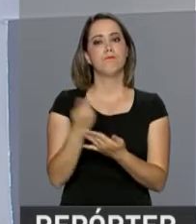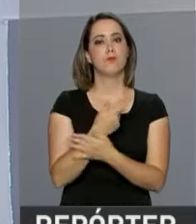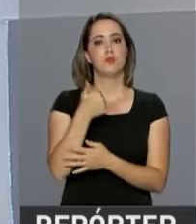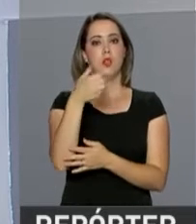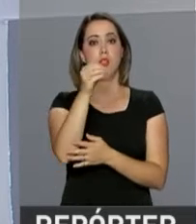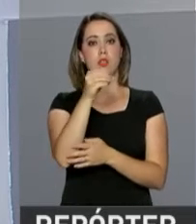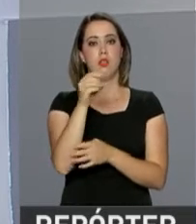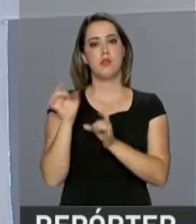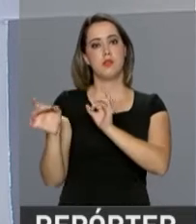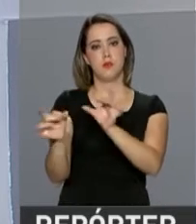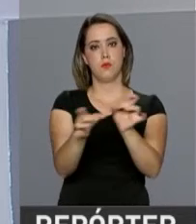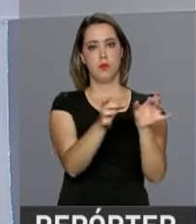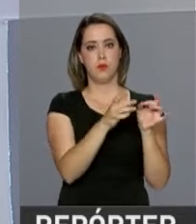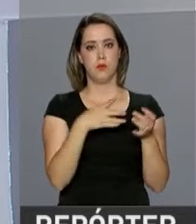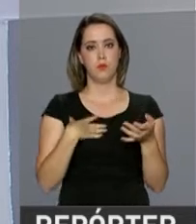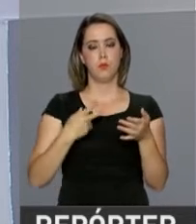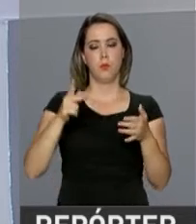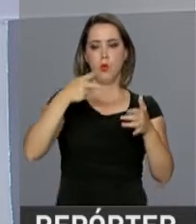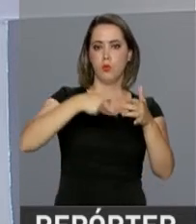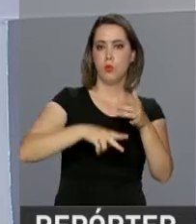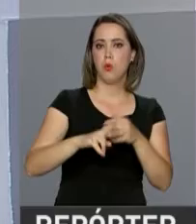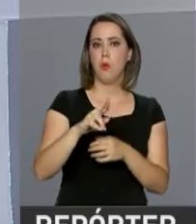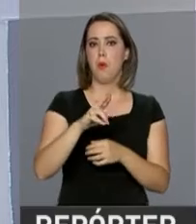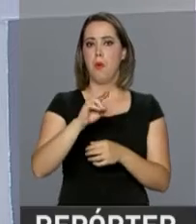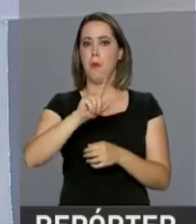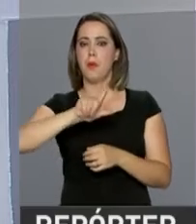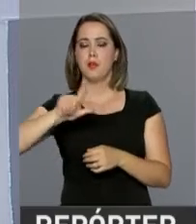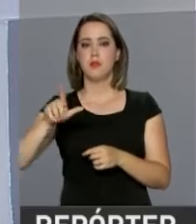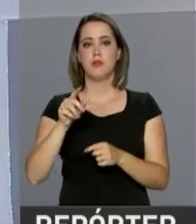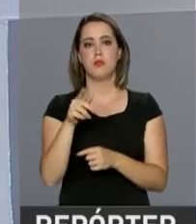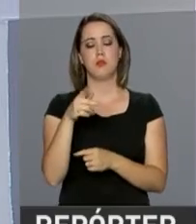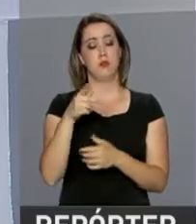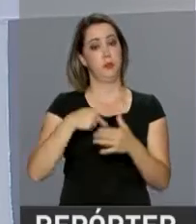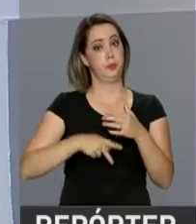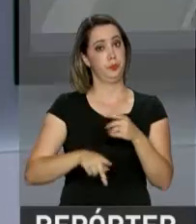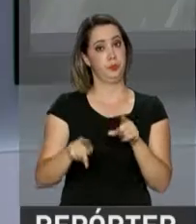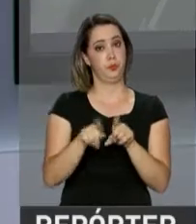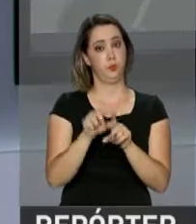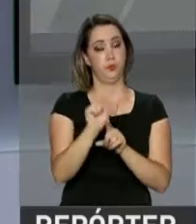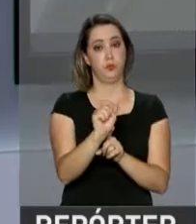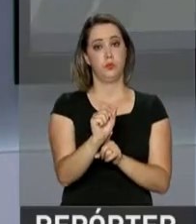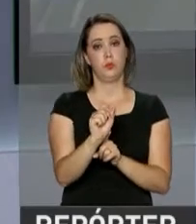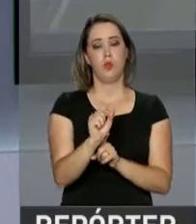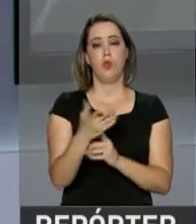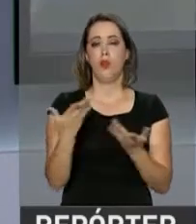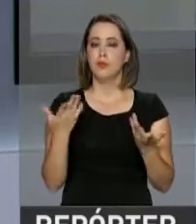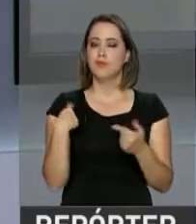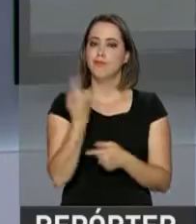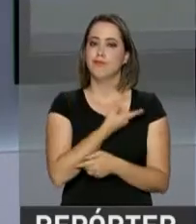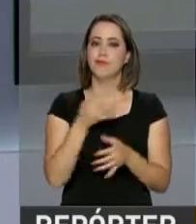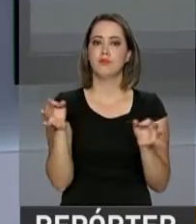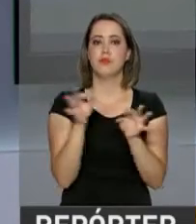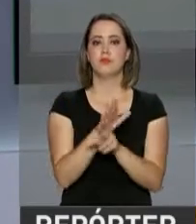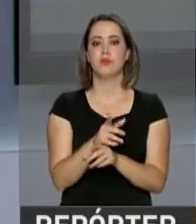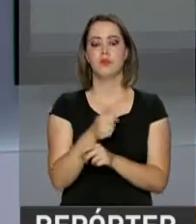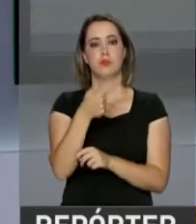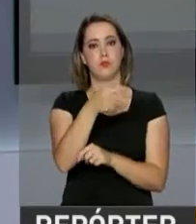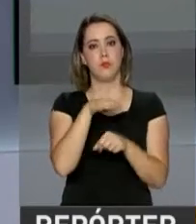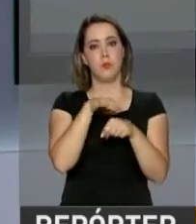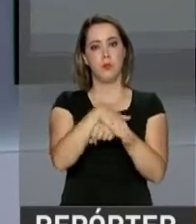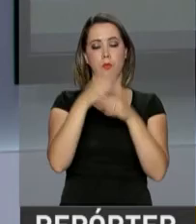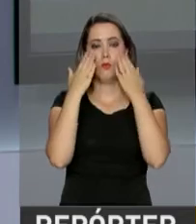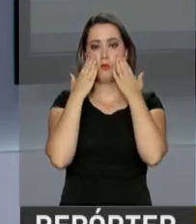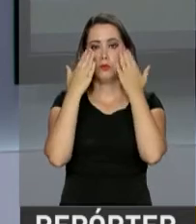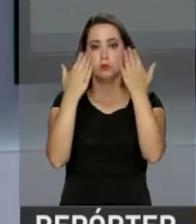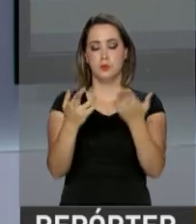rodadas de licitações para a extração de petróleo e gás natural no país nós ficamos por aqui voltamos às sete da noite